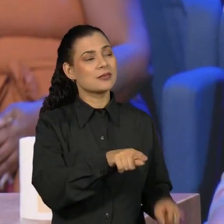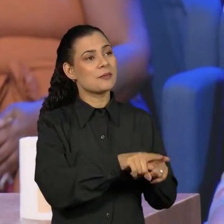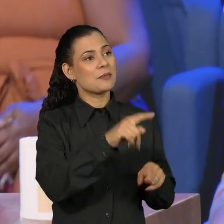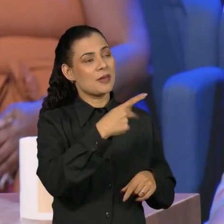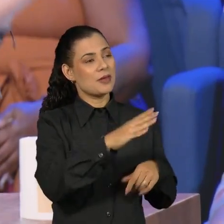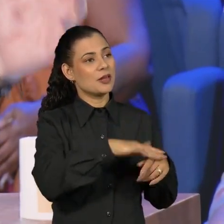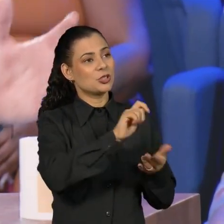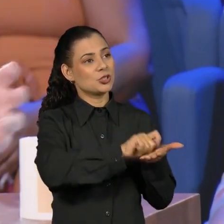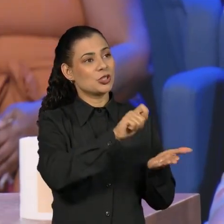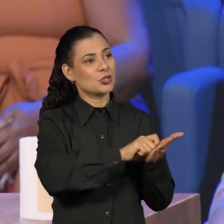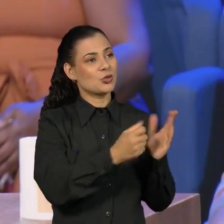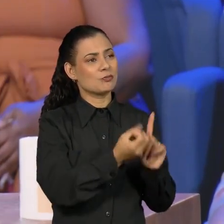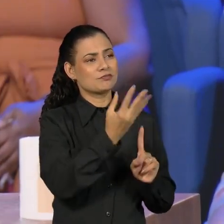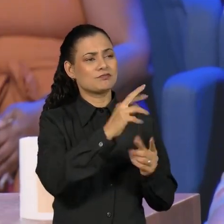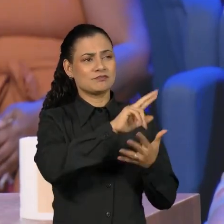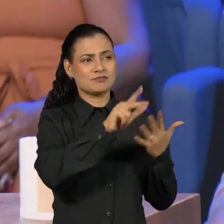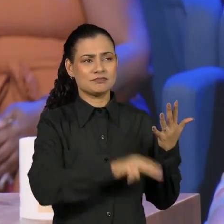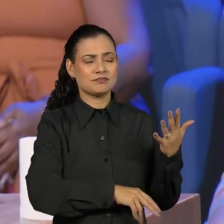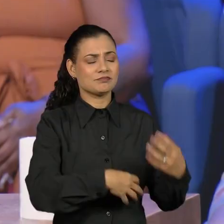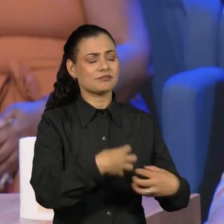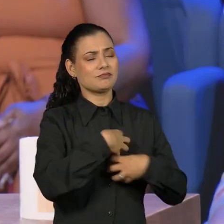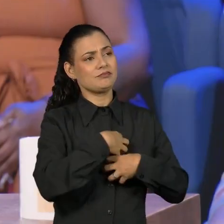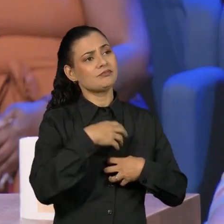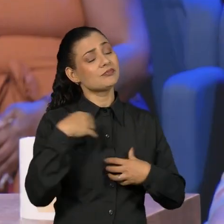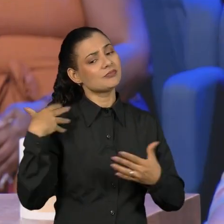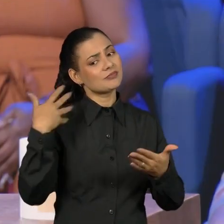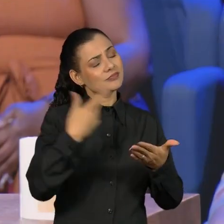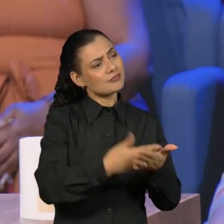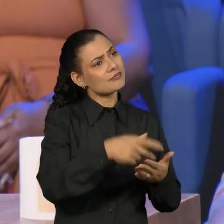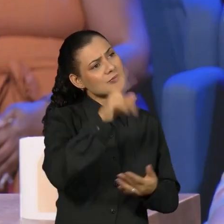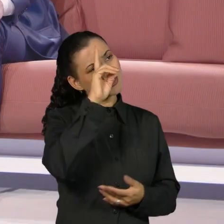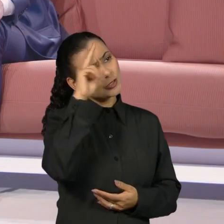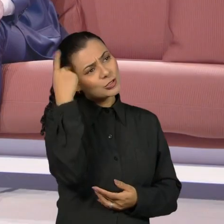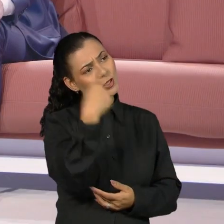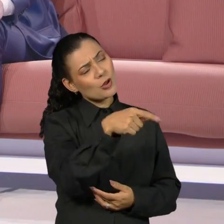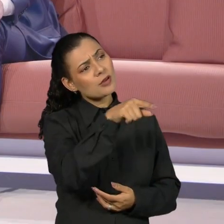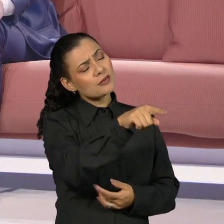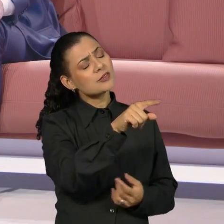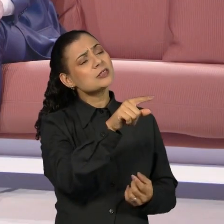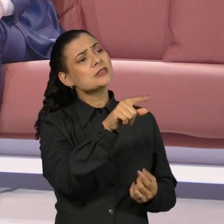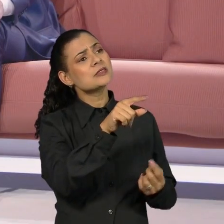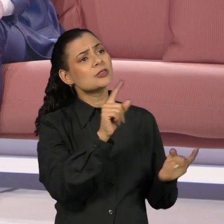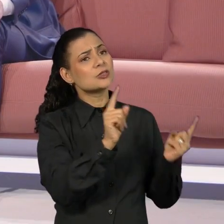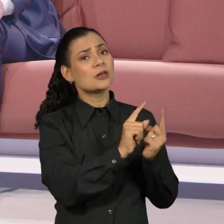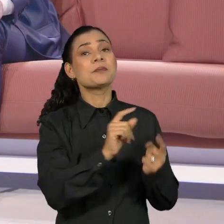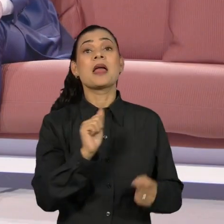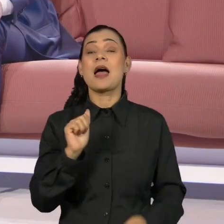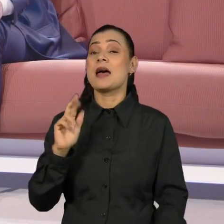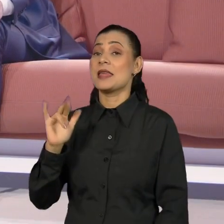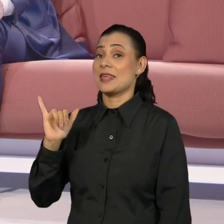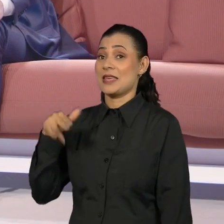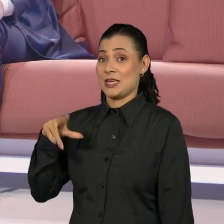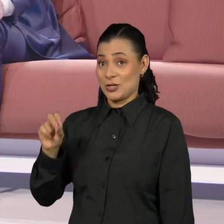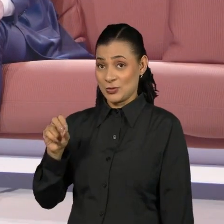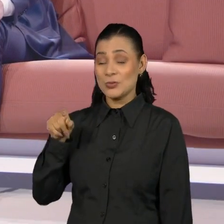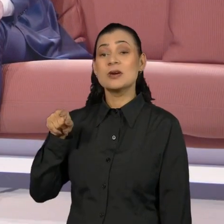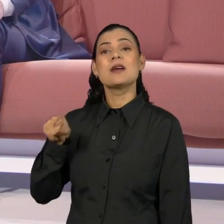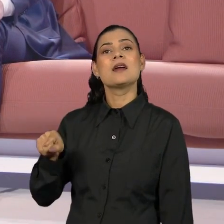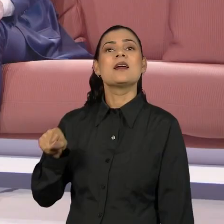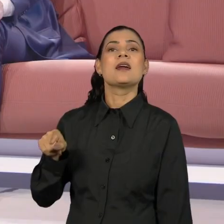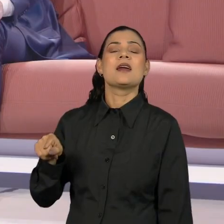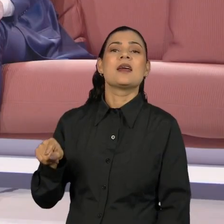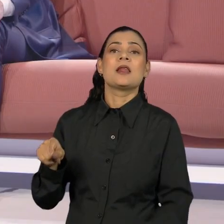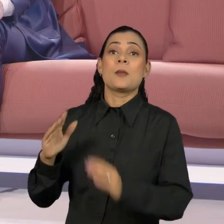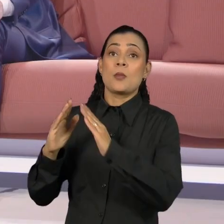brasileiro, escritor, autor de peças memoráveis. Como é que é a história mesmo que ele estava... O Ariano Suassuna,